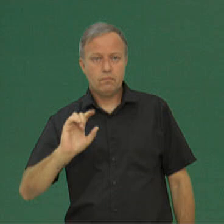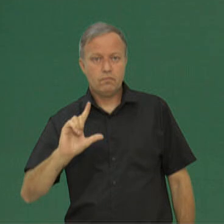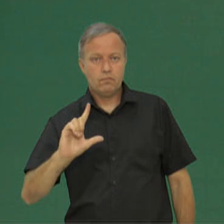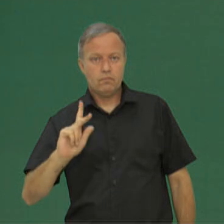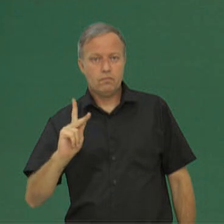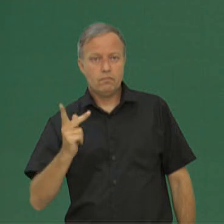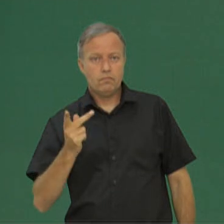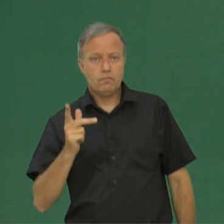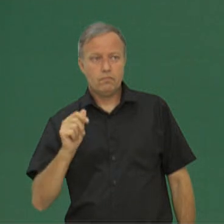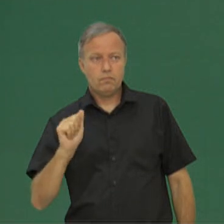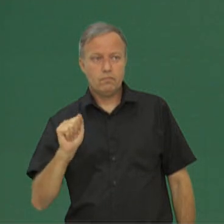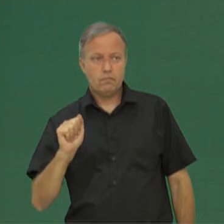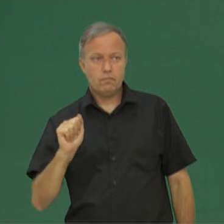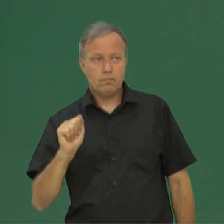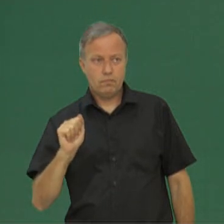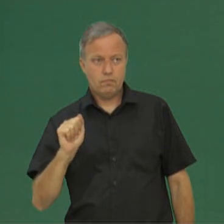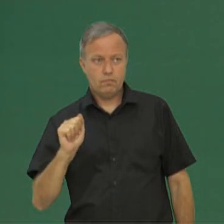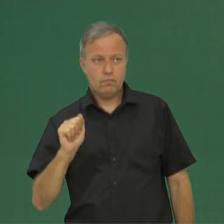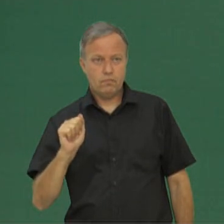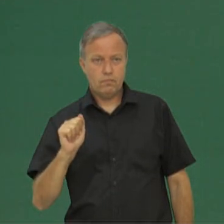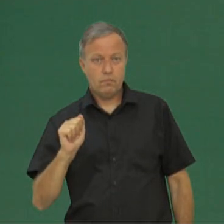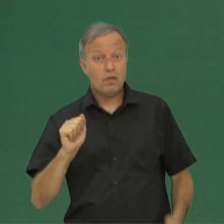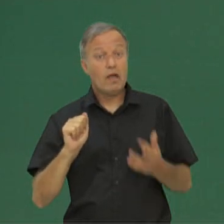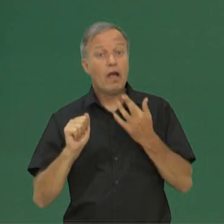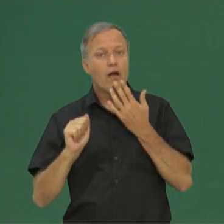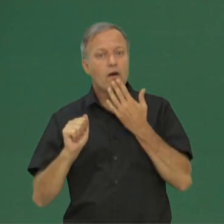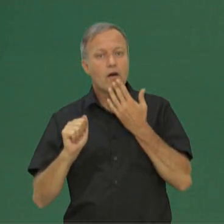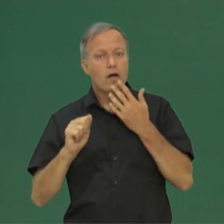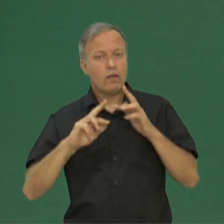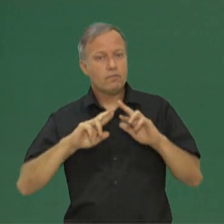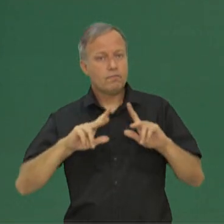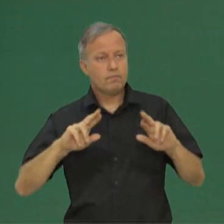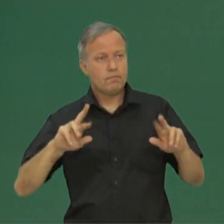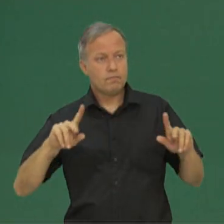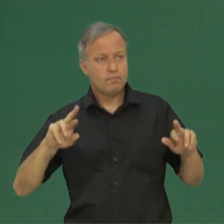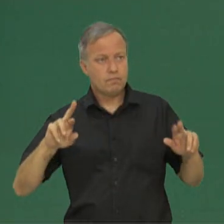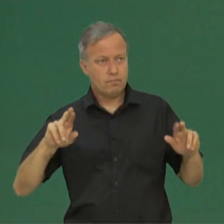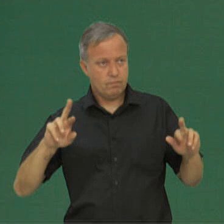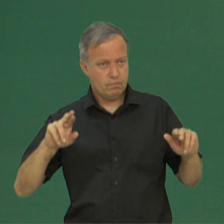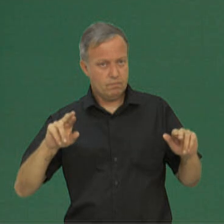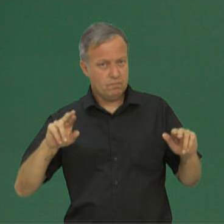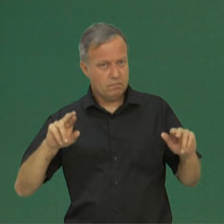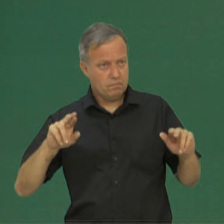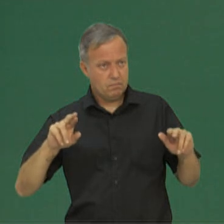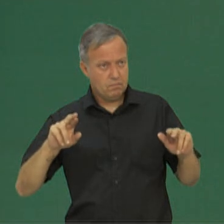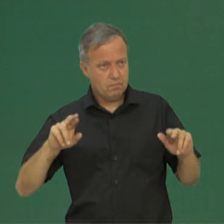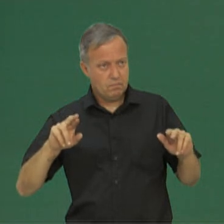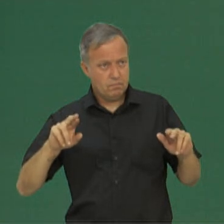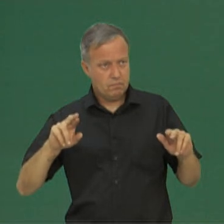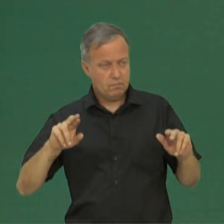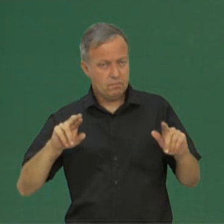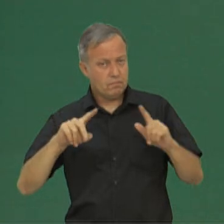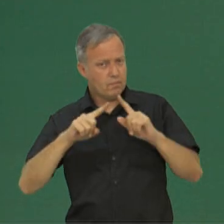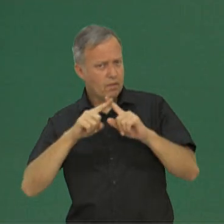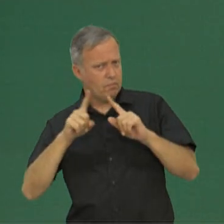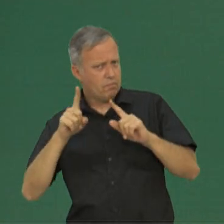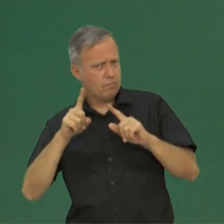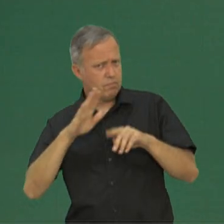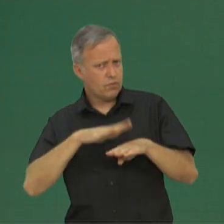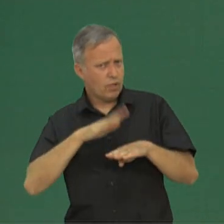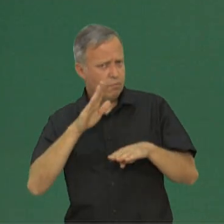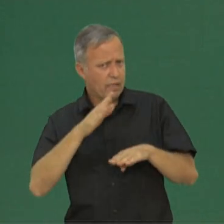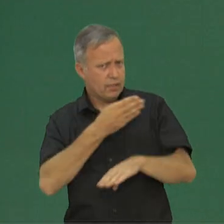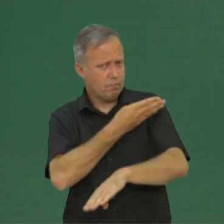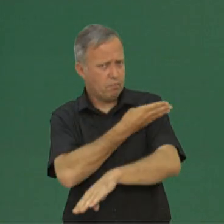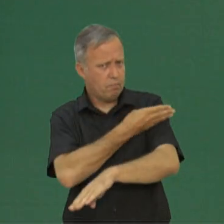usava sapatilhas tão coloridas como estas, né? Eram mais neutras, né? Então, mais lá pro branco,